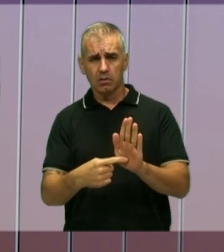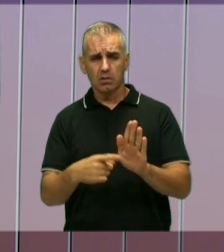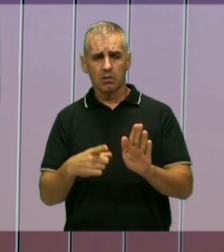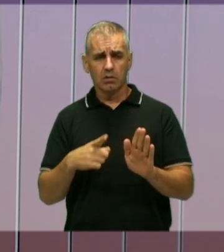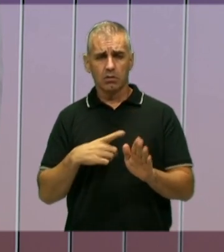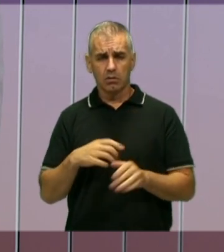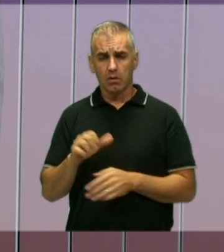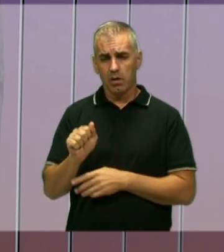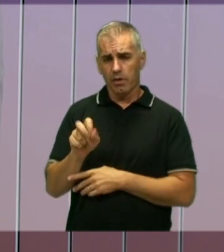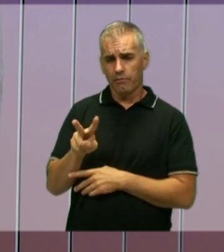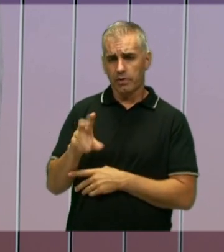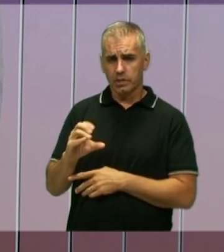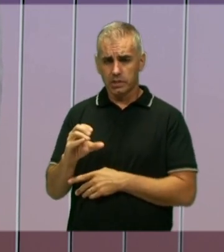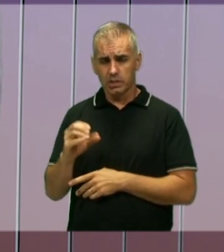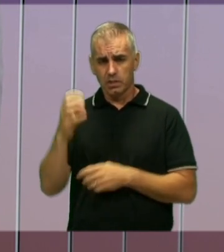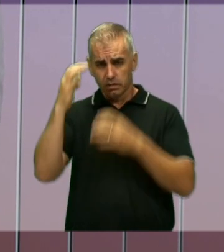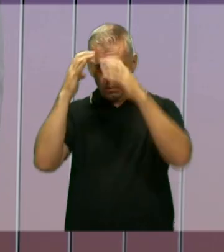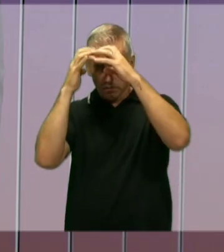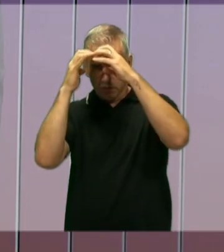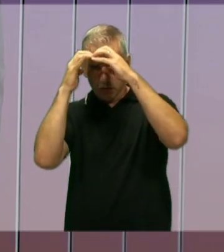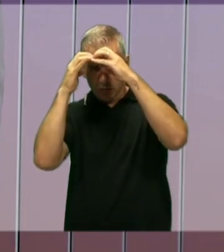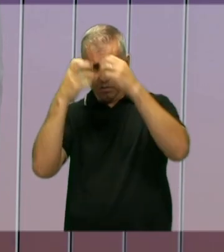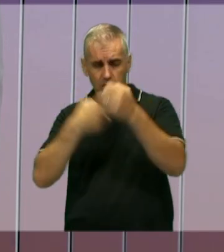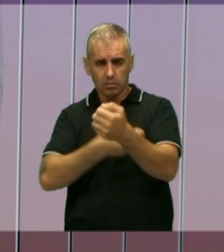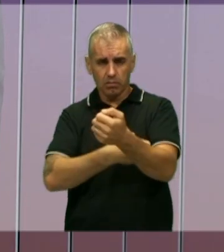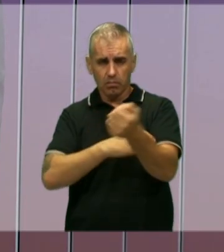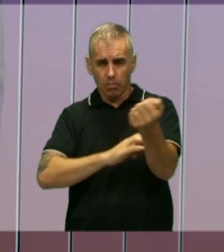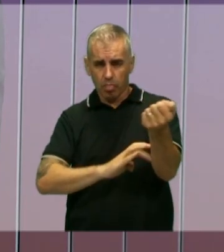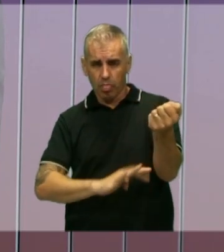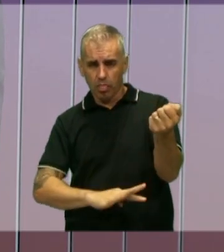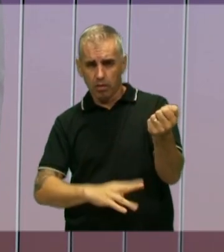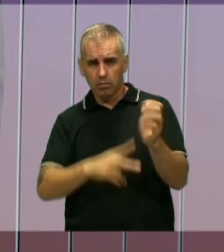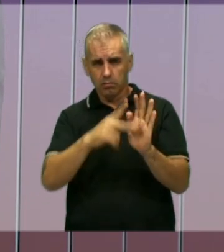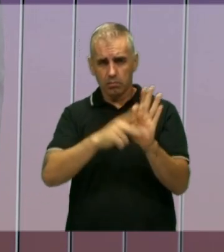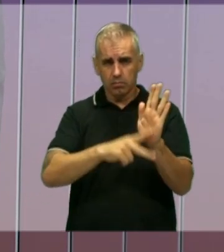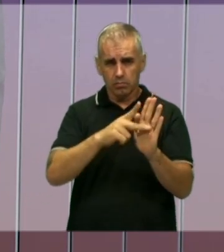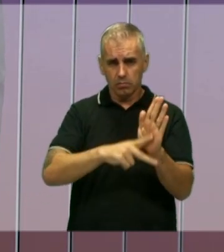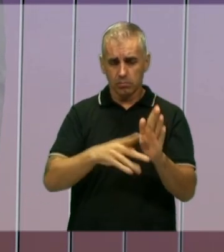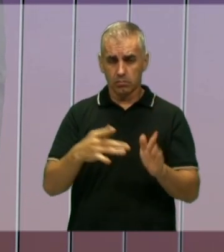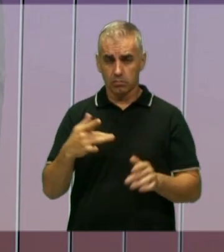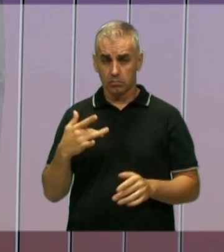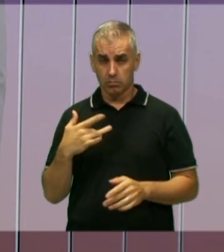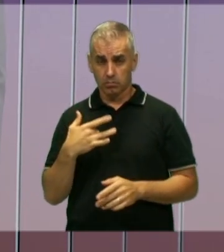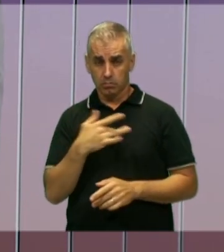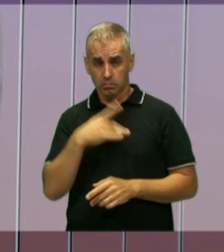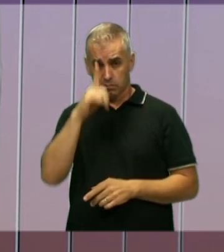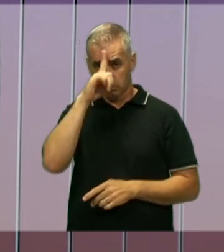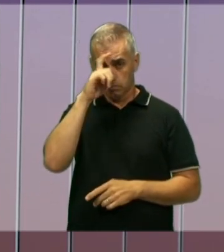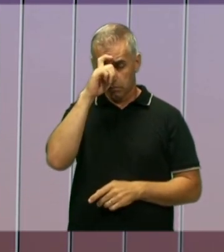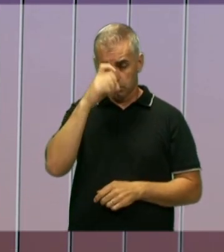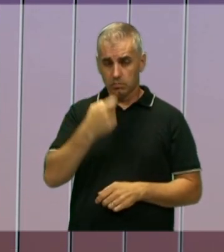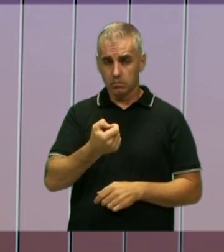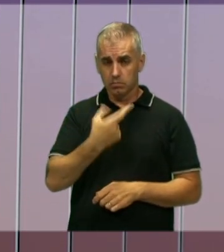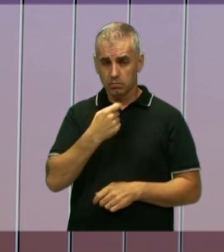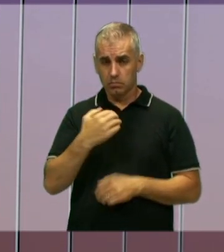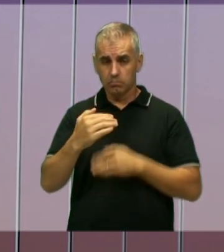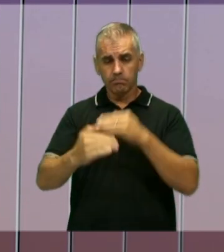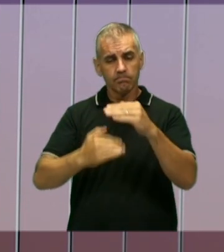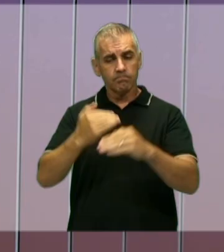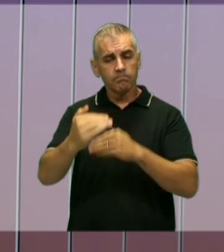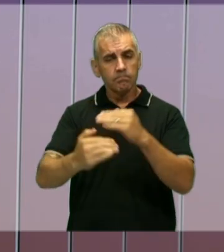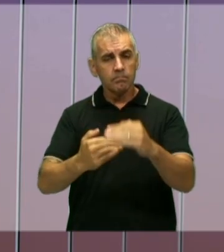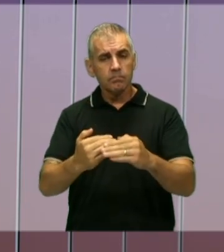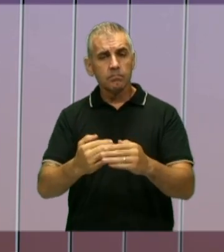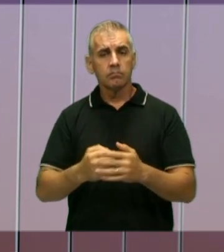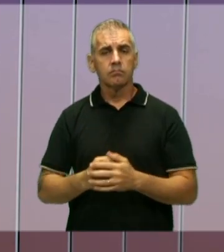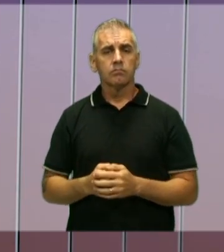cerebral, isquêmico, hemorrágico, o protocolo que existia no hospital, né, que era uma medicação ali, depois que a pessoa desenvolvia todas as sequelas,